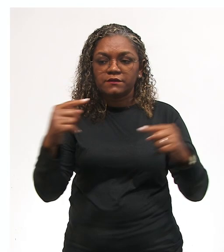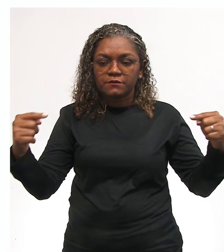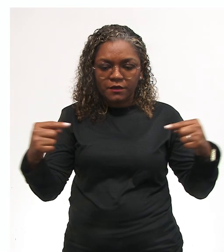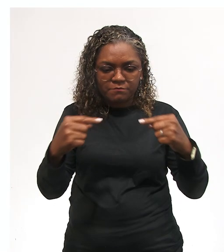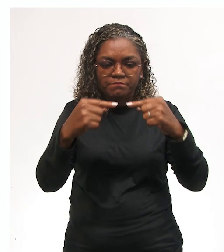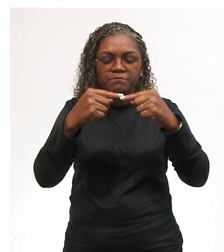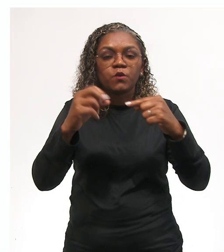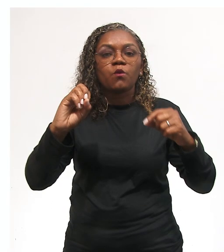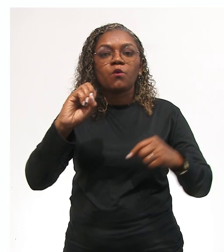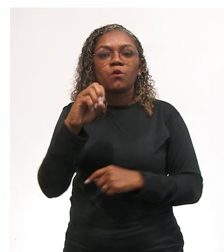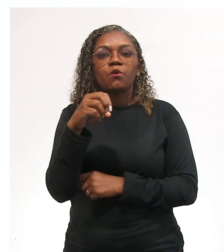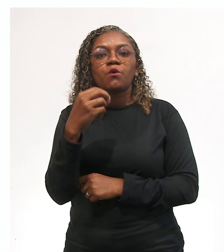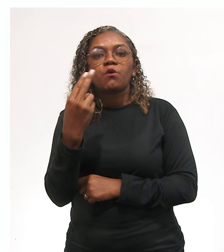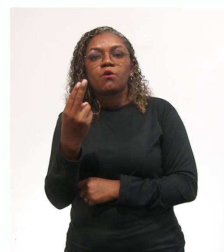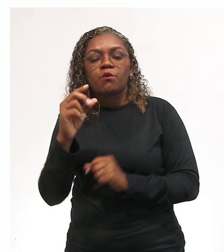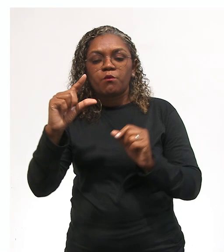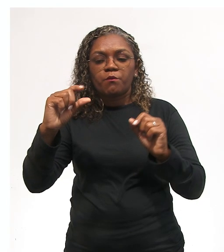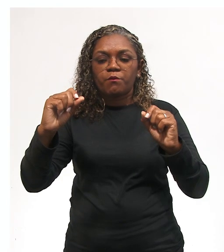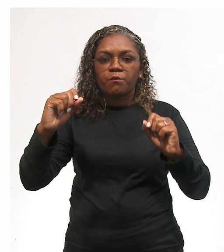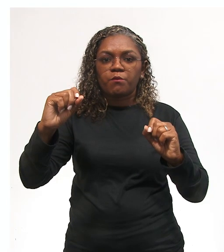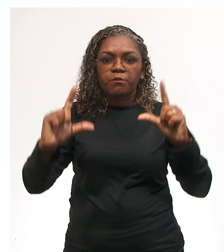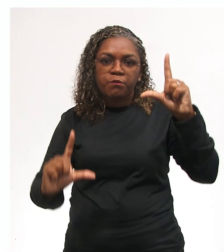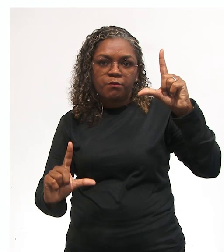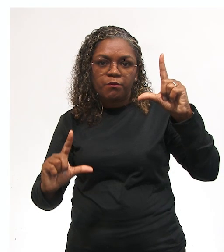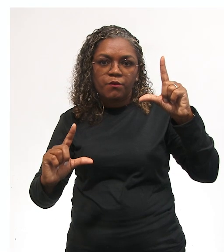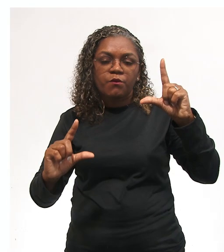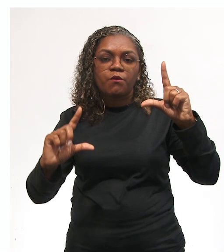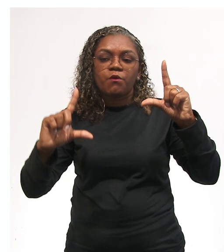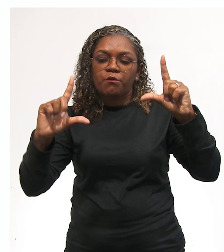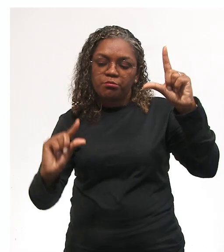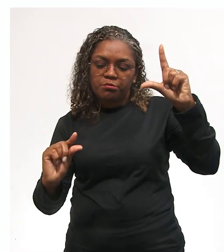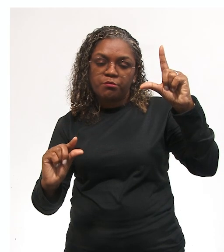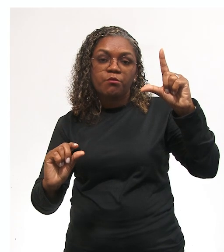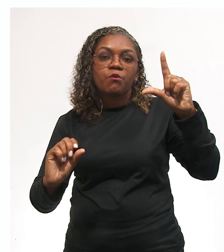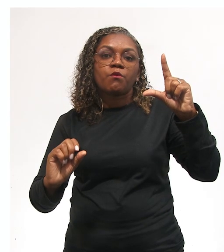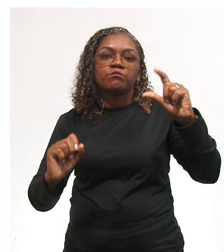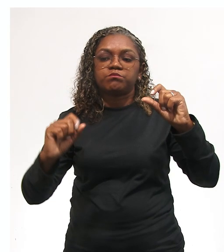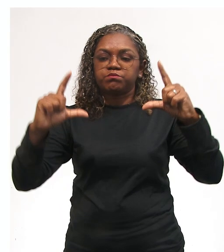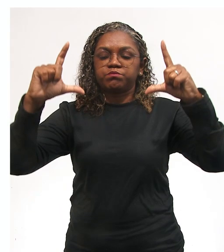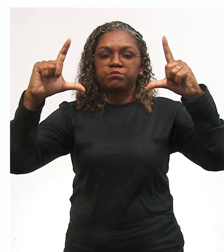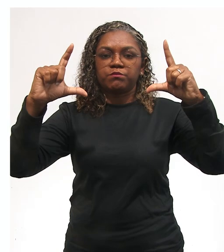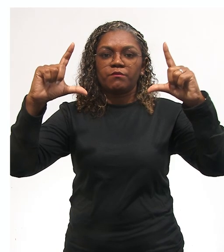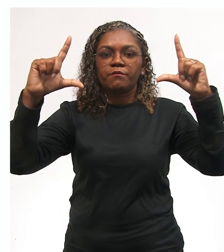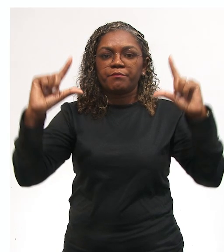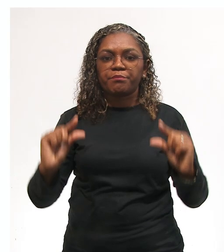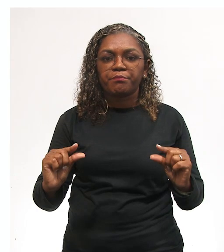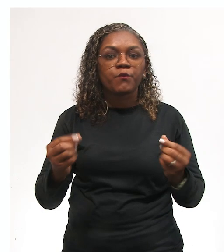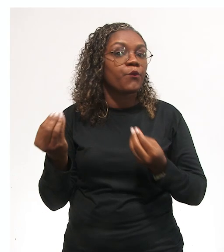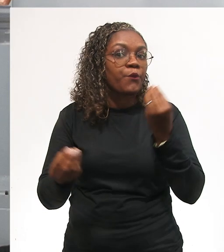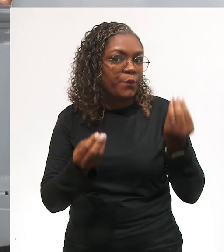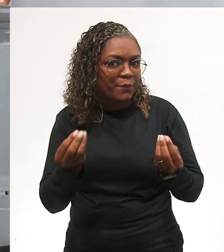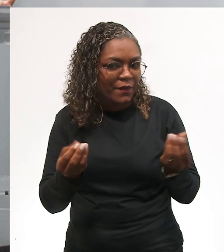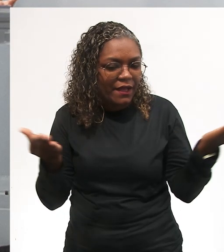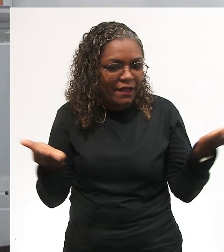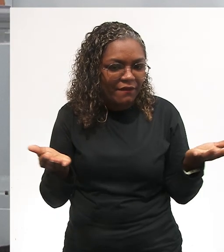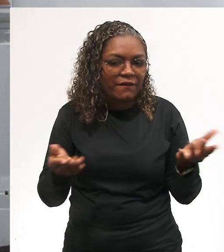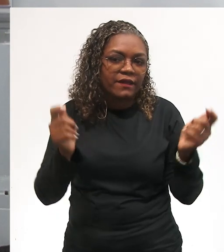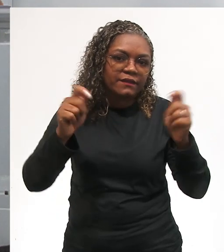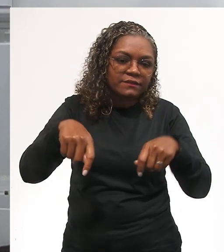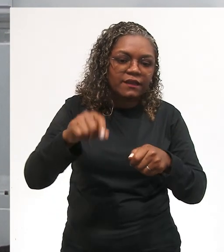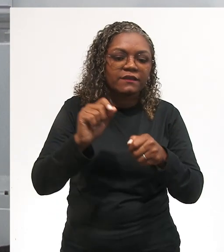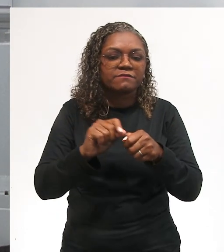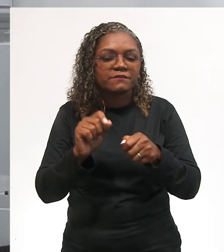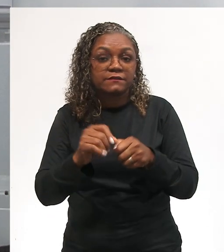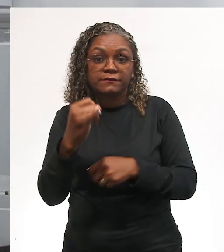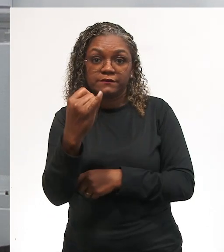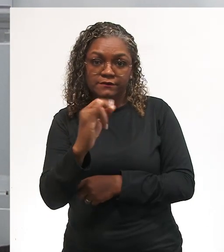inversamente proporcionais. Nós podemos atrelar a proporcionalidade. Então, a gente vai ter duas medidas e eu vou ver se elas têm proporção. E se